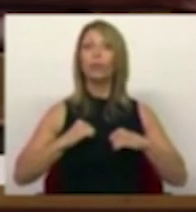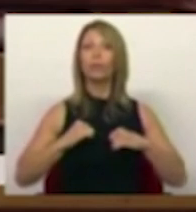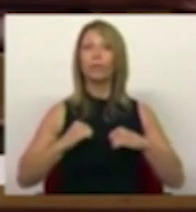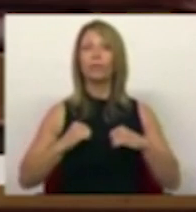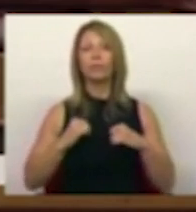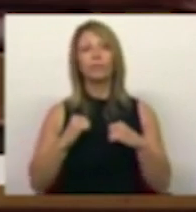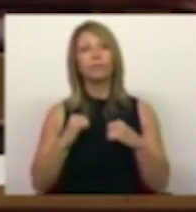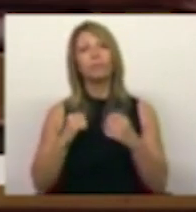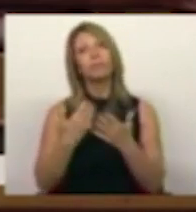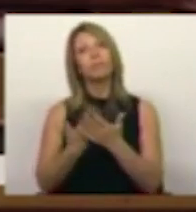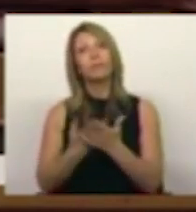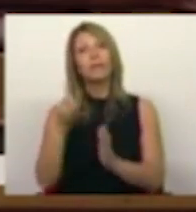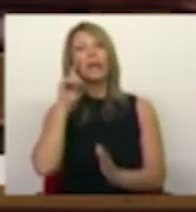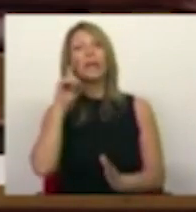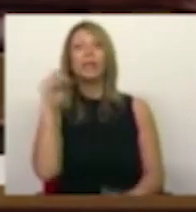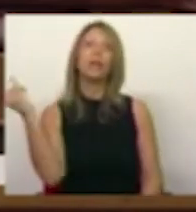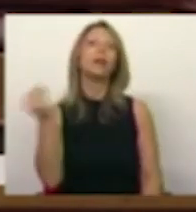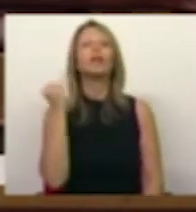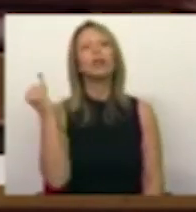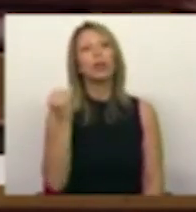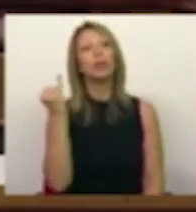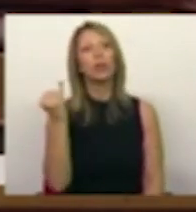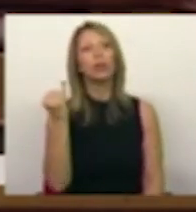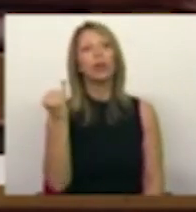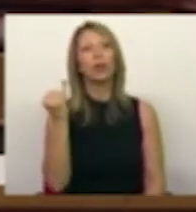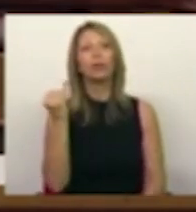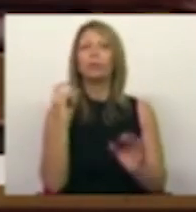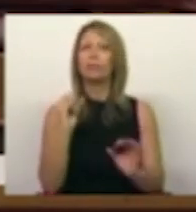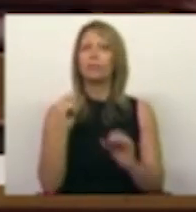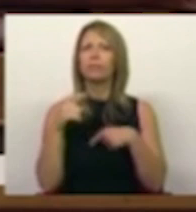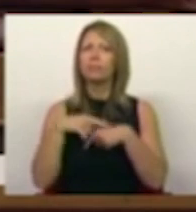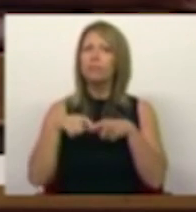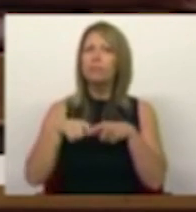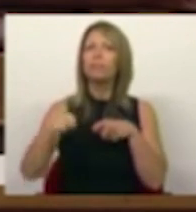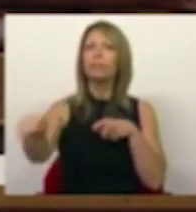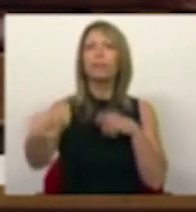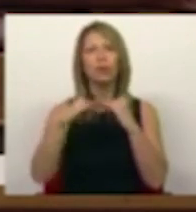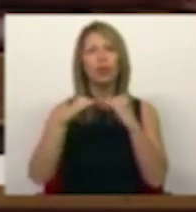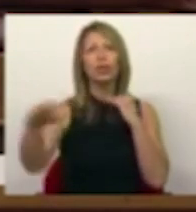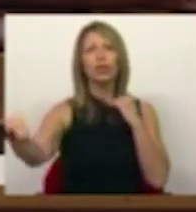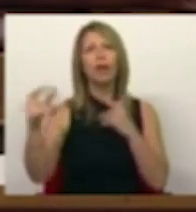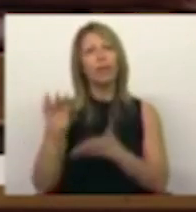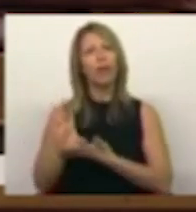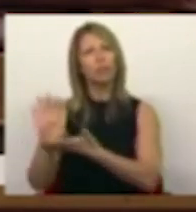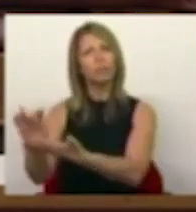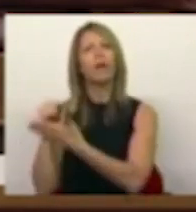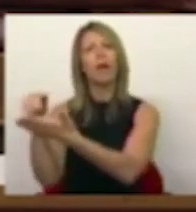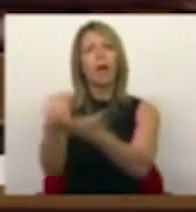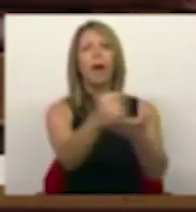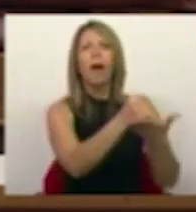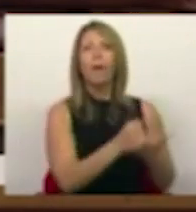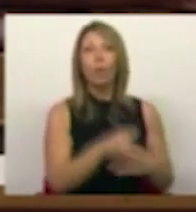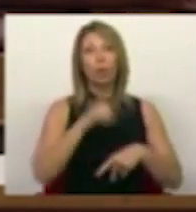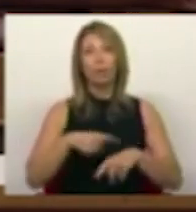a garantir a estas instituições um horizonte estável de financiamento para toda a